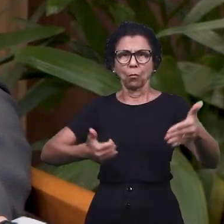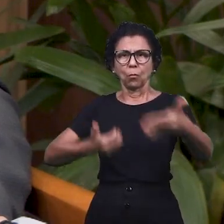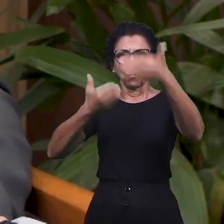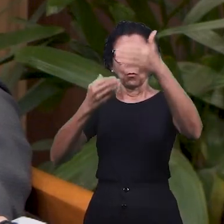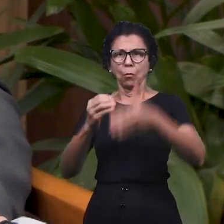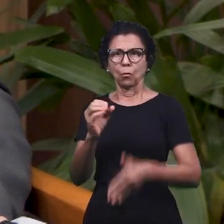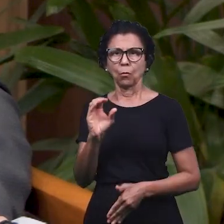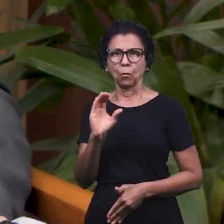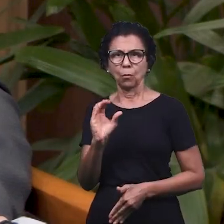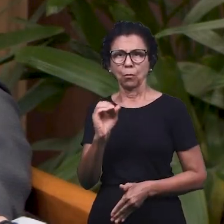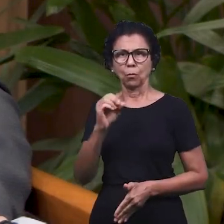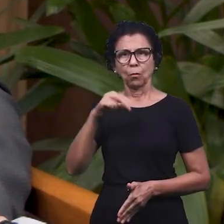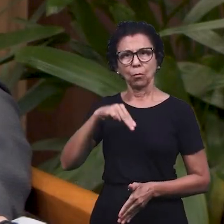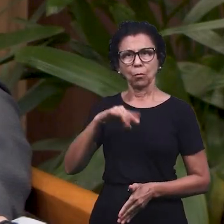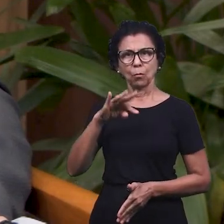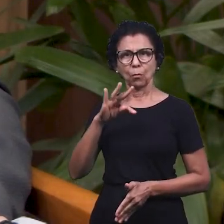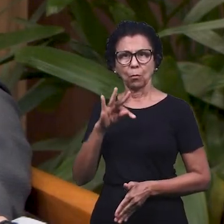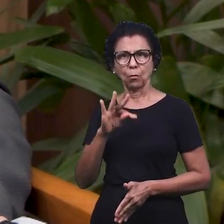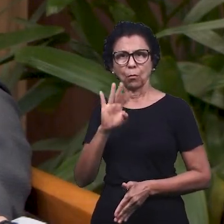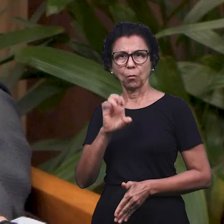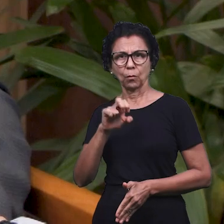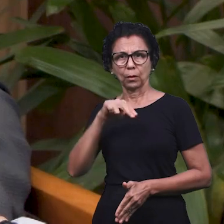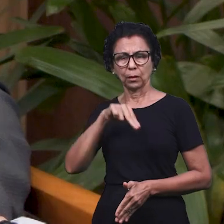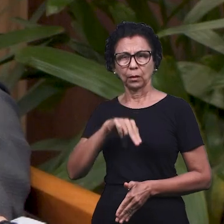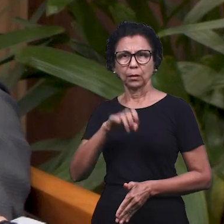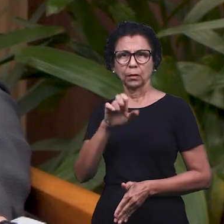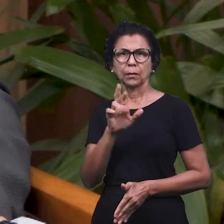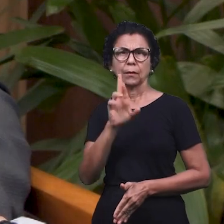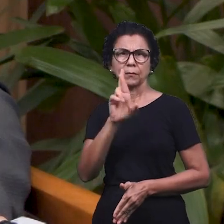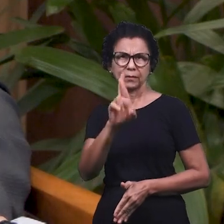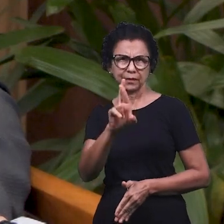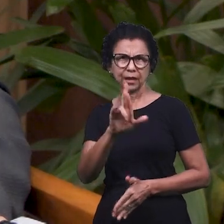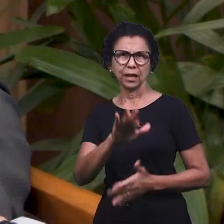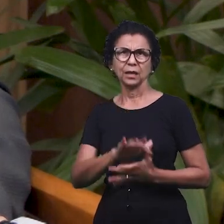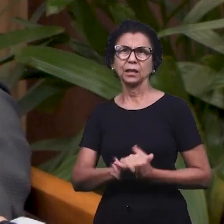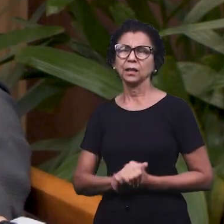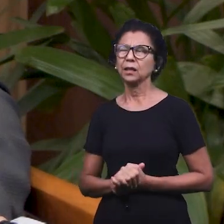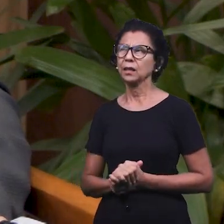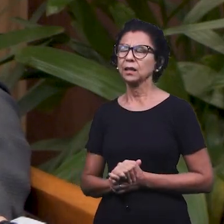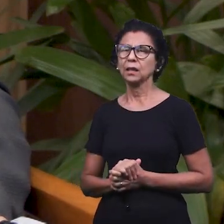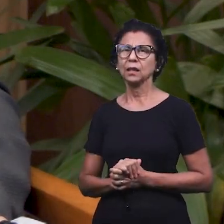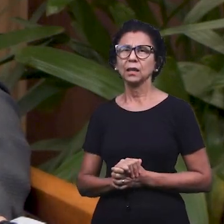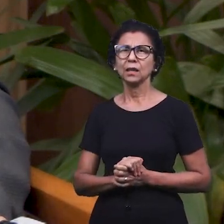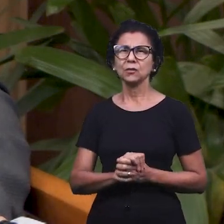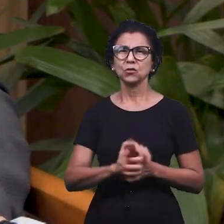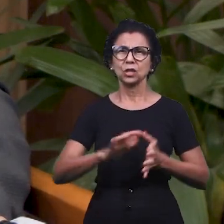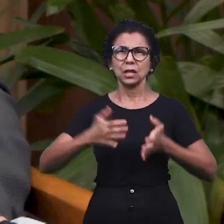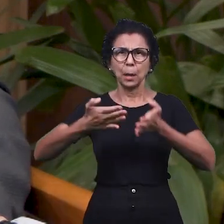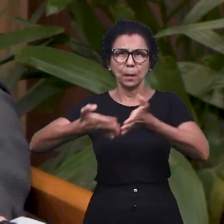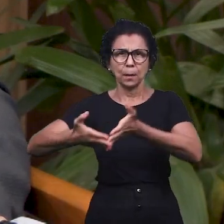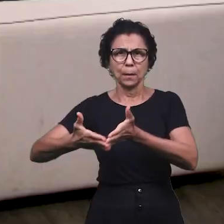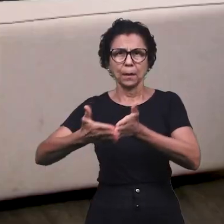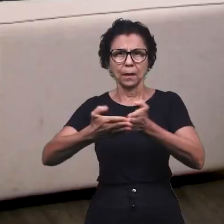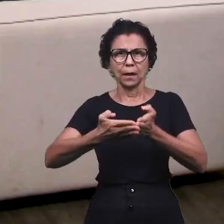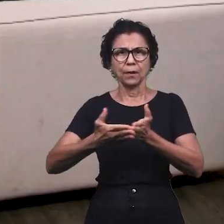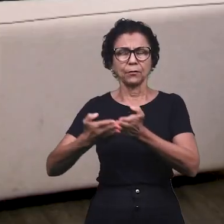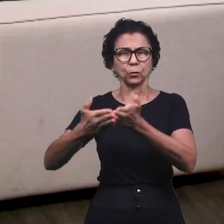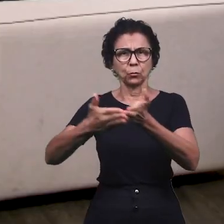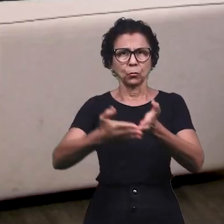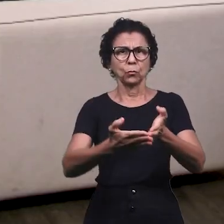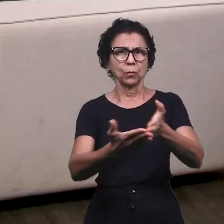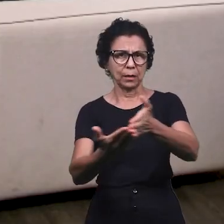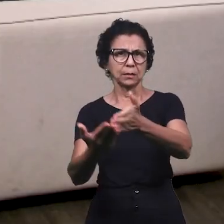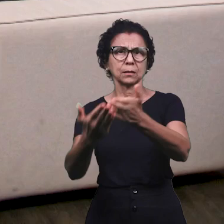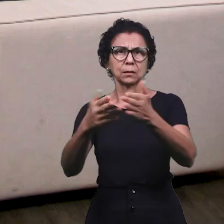produto em navios, né? Exato. Então tem container, se eu não me engano, de 20 pés e outro de 40 pés, é isso? Exatamente. Né?